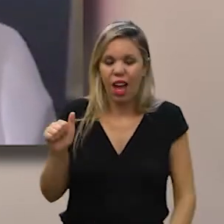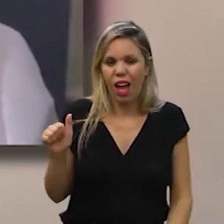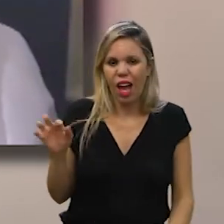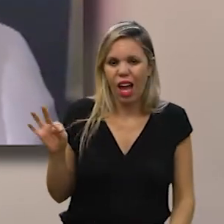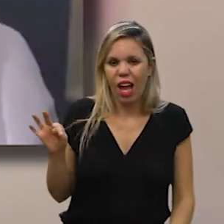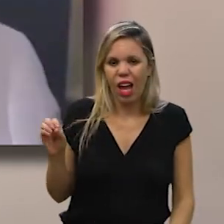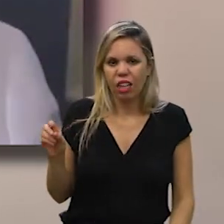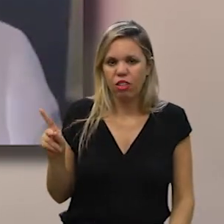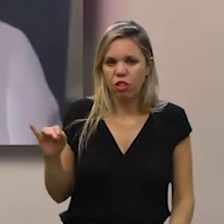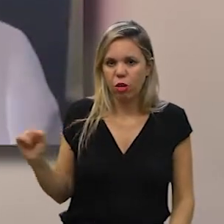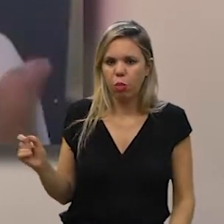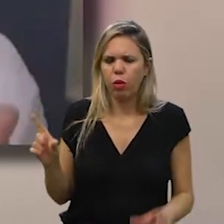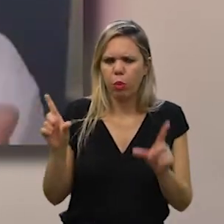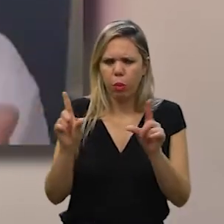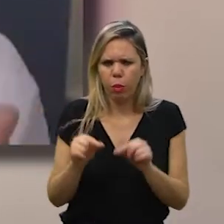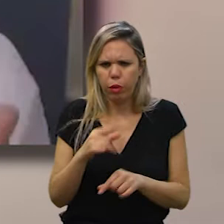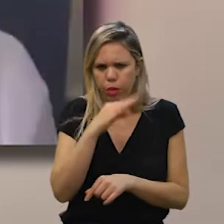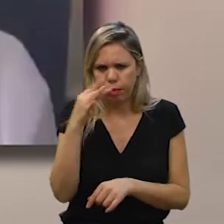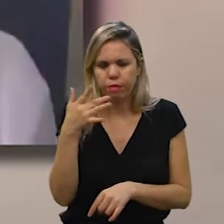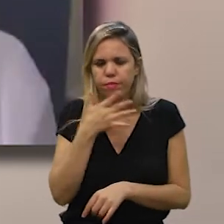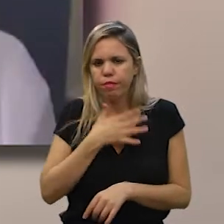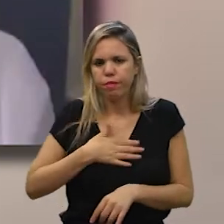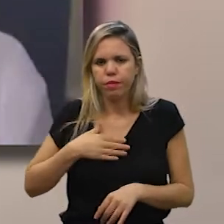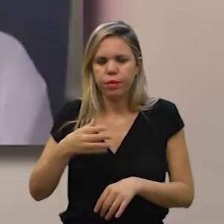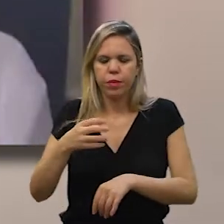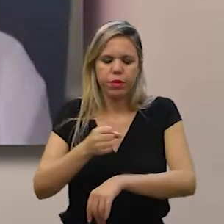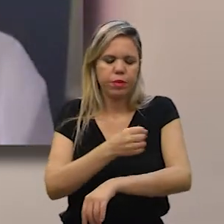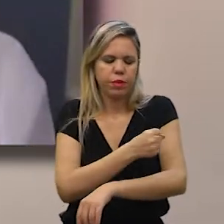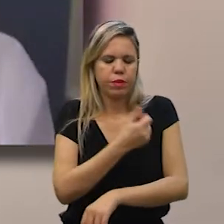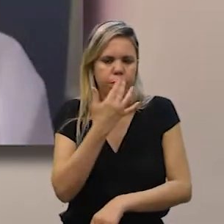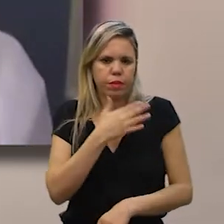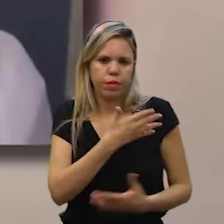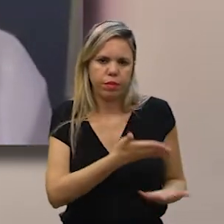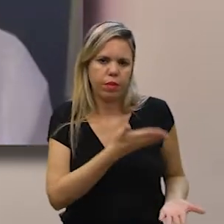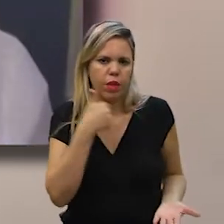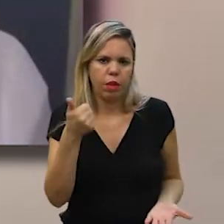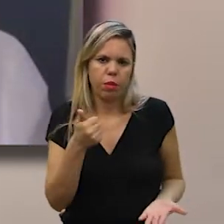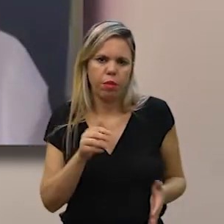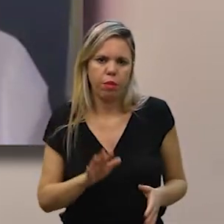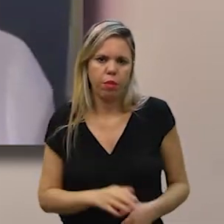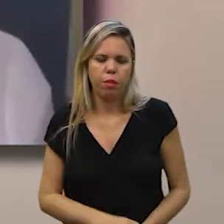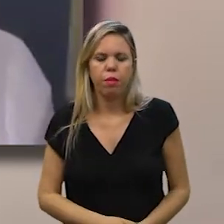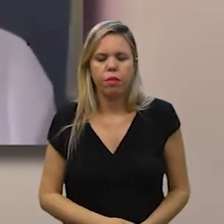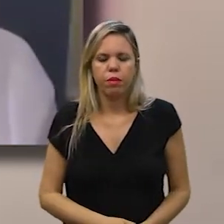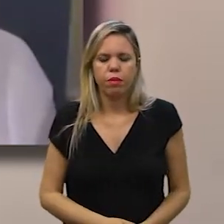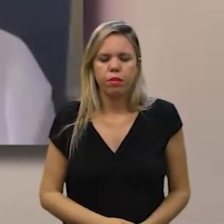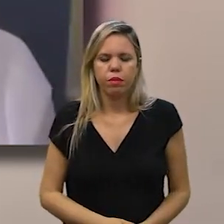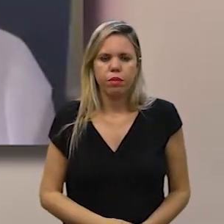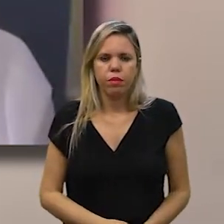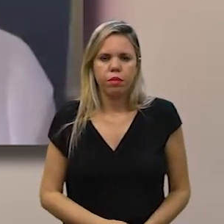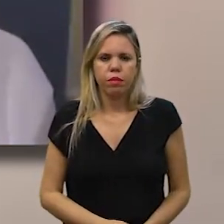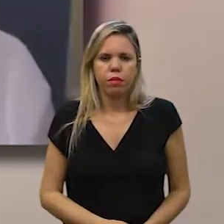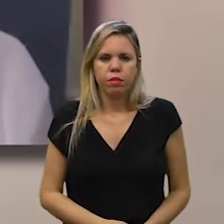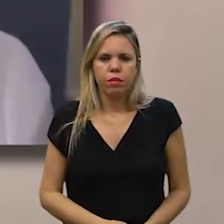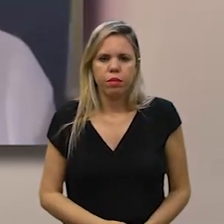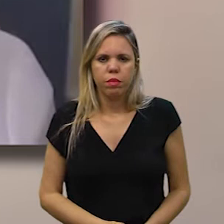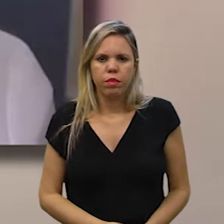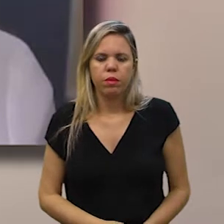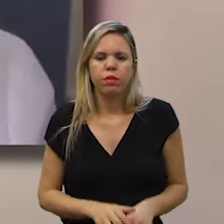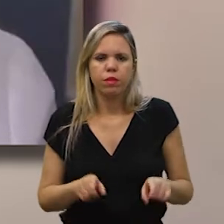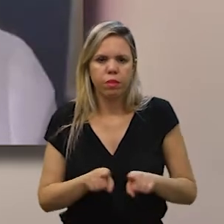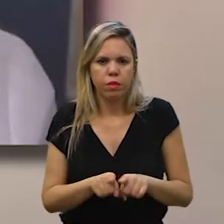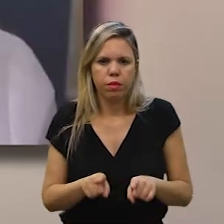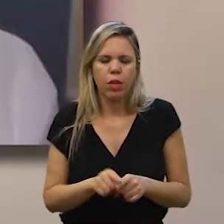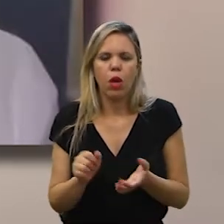o quanto menos cheirinho gostoso colocar na criança, é melhor. Inclusive a roupinha,